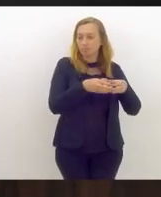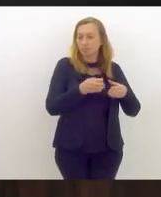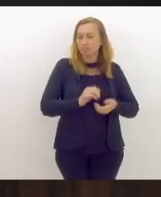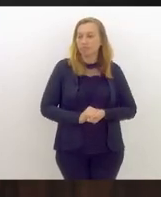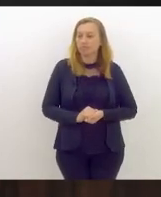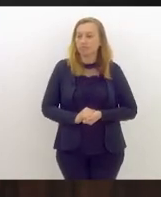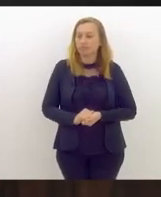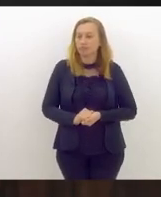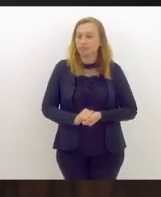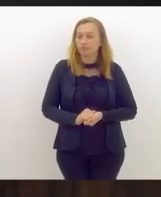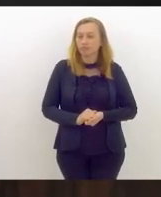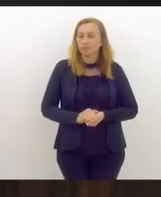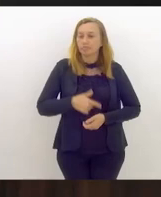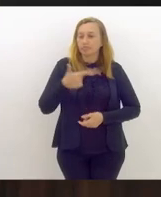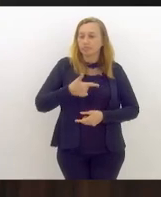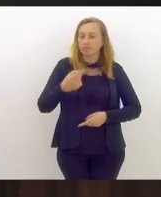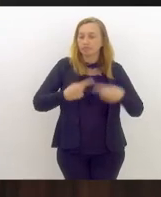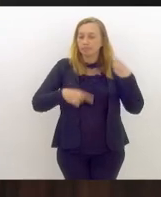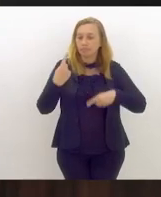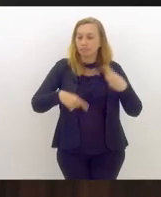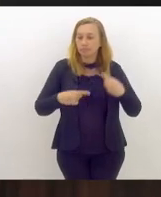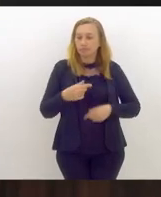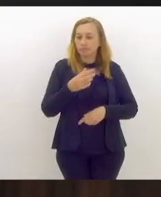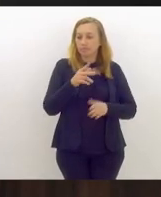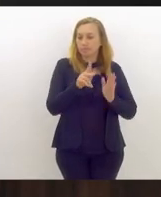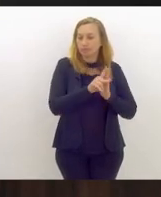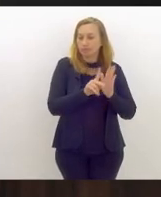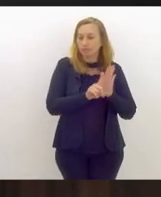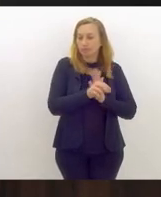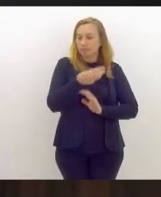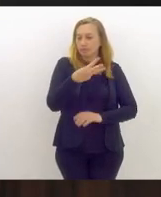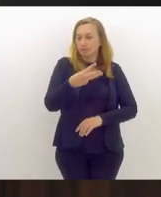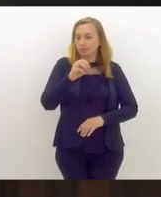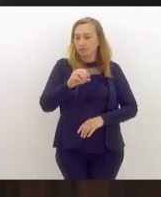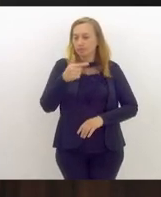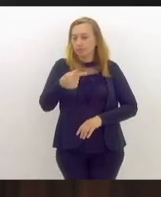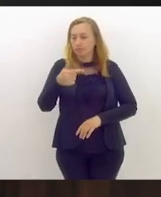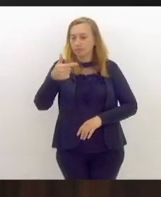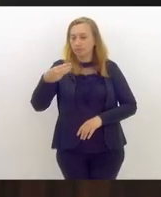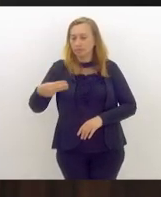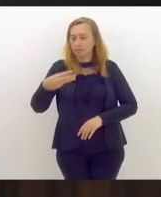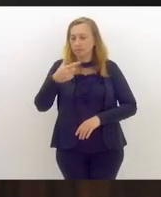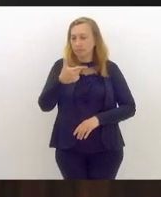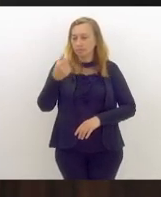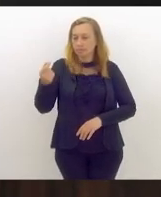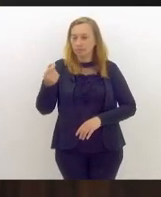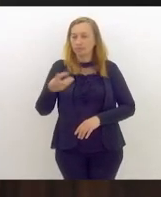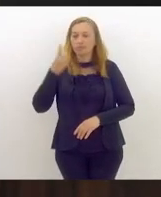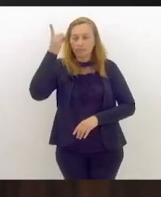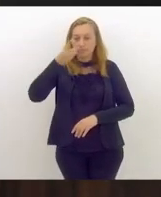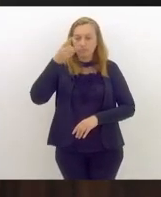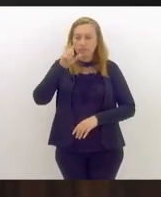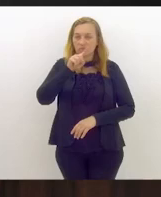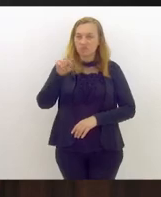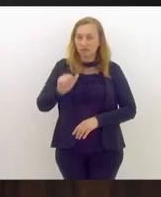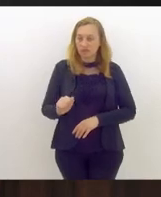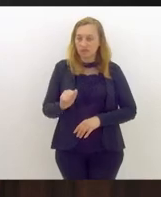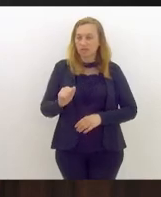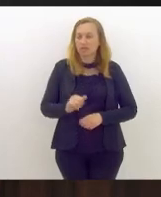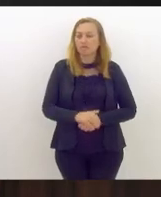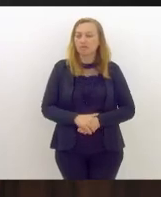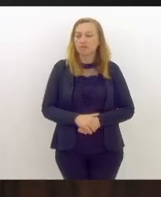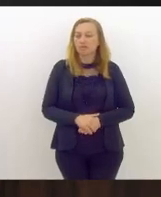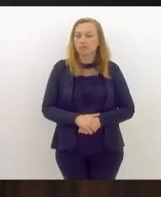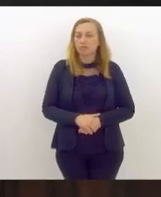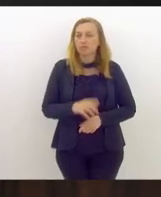comissões. Em segunda discussão, projeto de lei 3073 de 2020, de autoria do deputado Renato Zaca, classifica Trajano